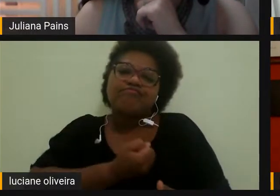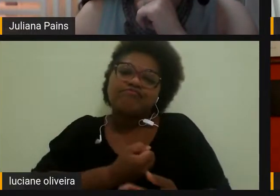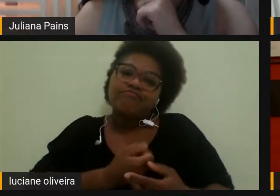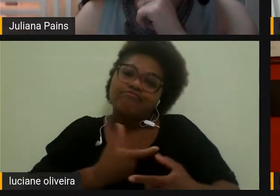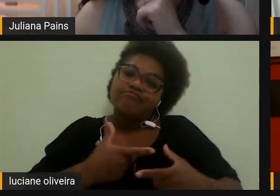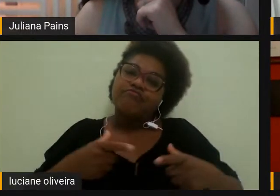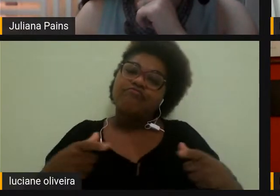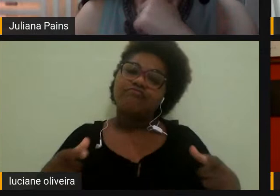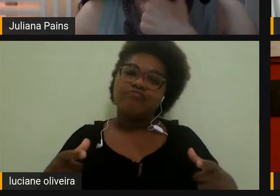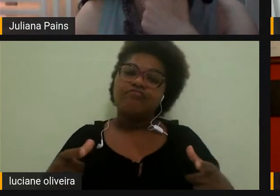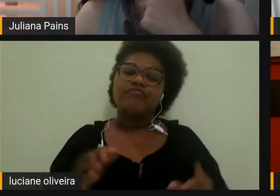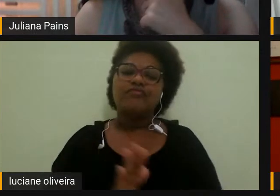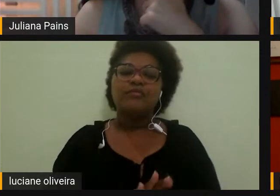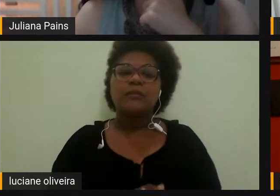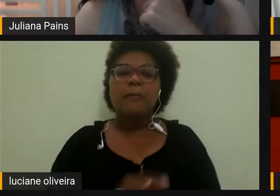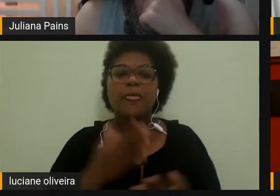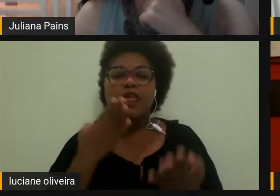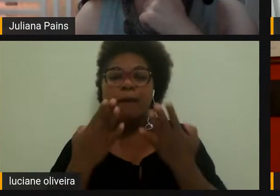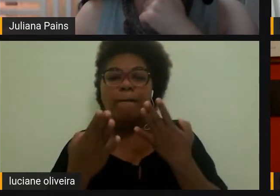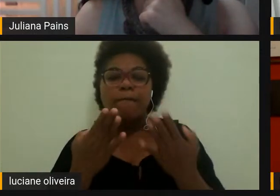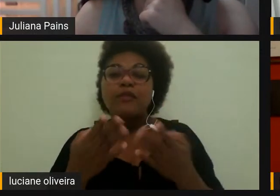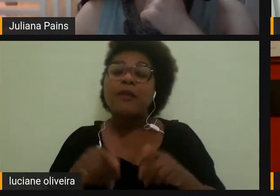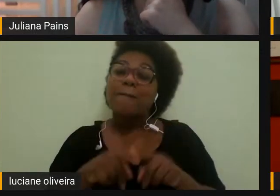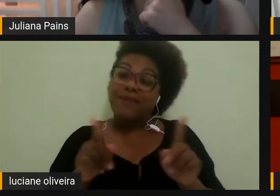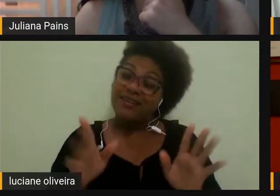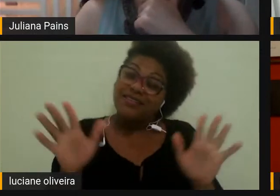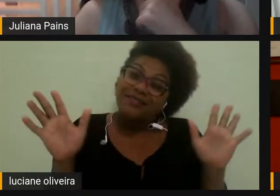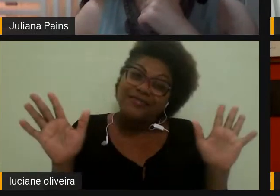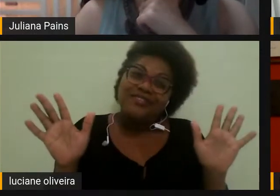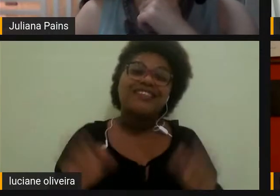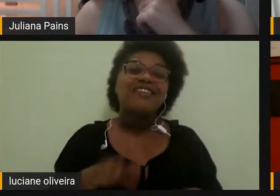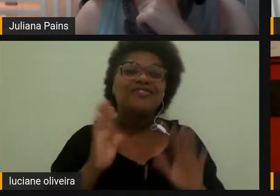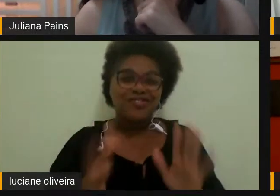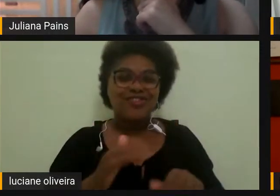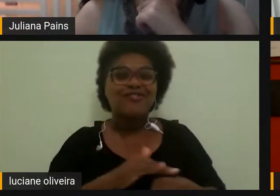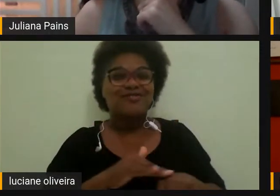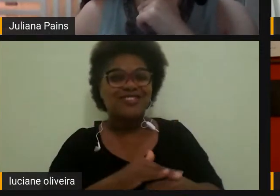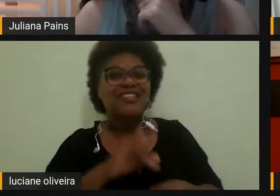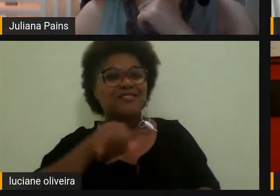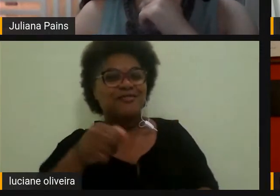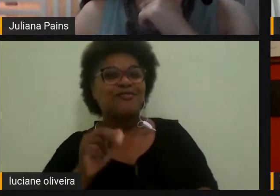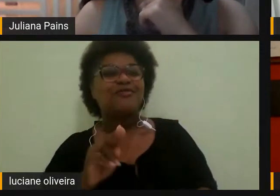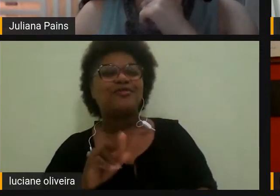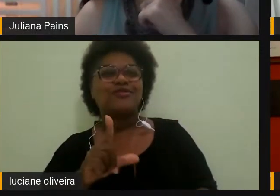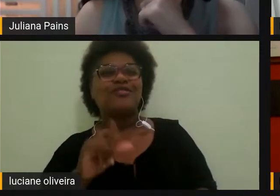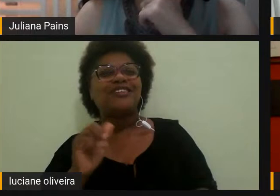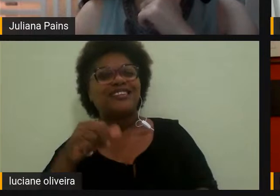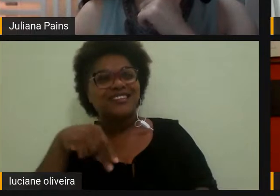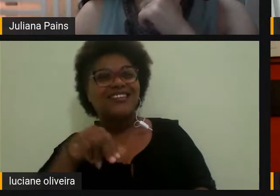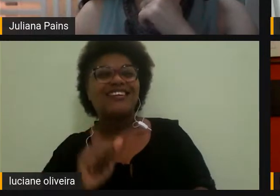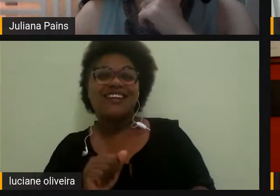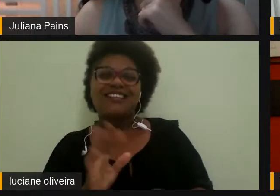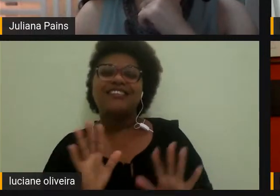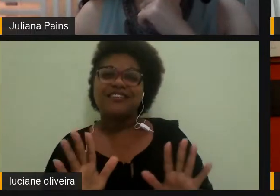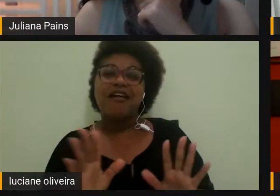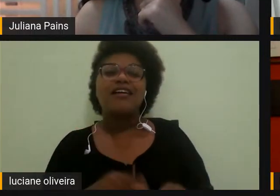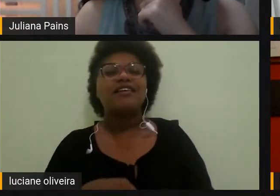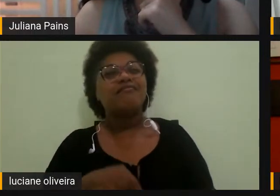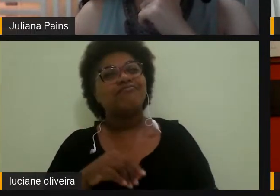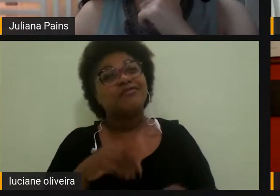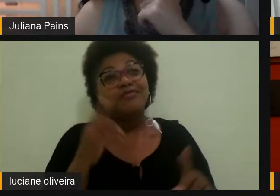Já conversamos com já conversamos já conversei com Juliana sobre isso de repente a gente consegue estabelecer encontrar alguma instituição